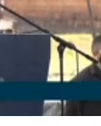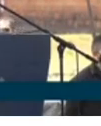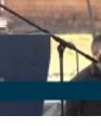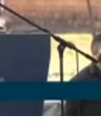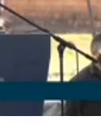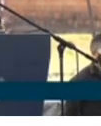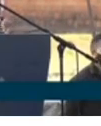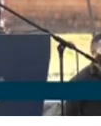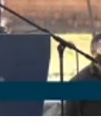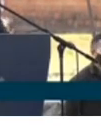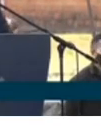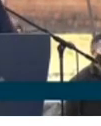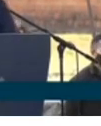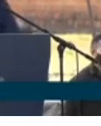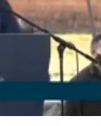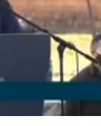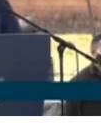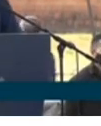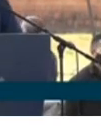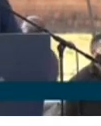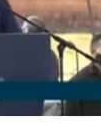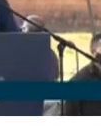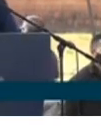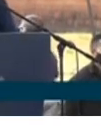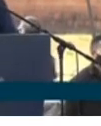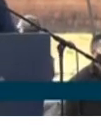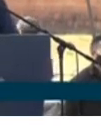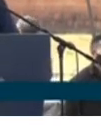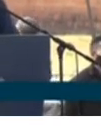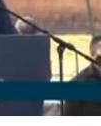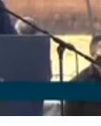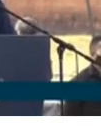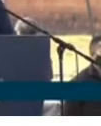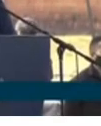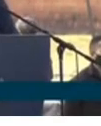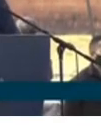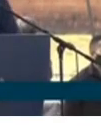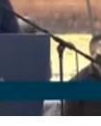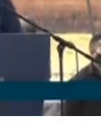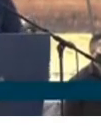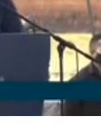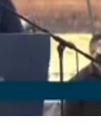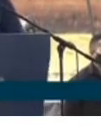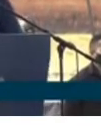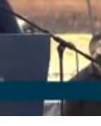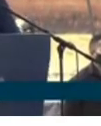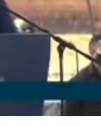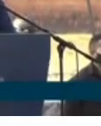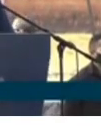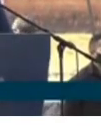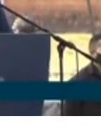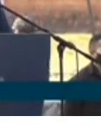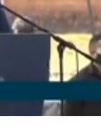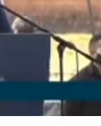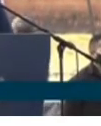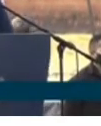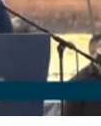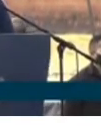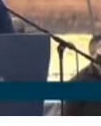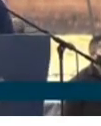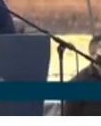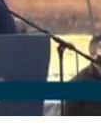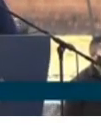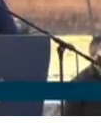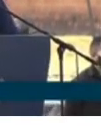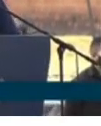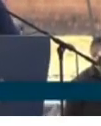ano e meio e acabei ficando 3 anos, por livre e espontânea vontade. Quando depois fui então cursar a nossa Escola de Educação Física do